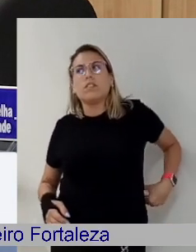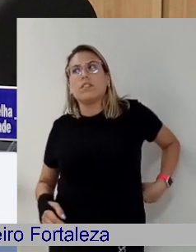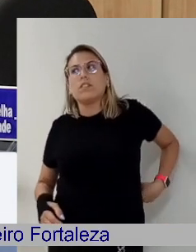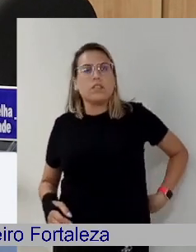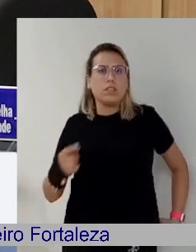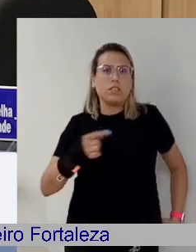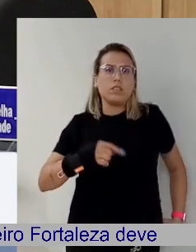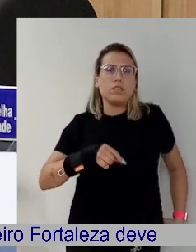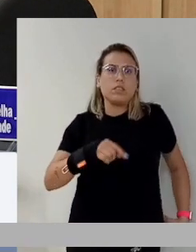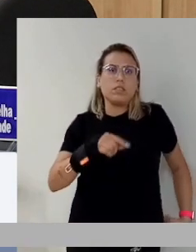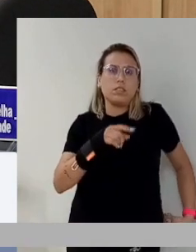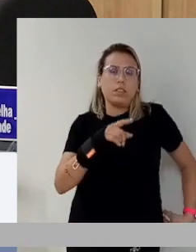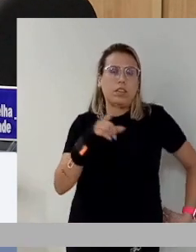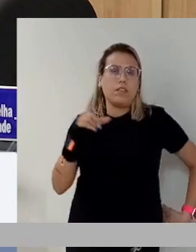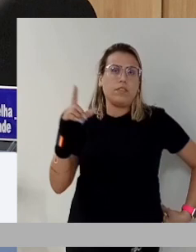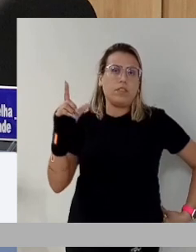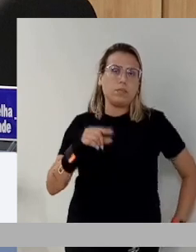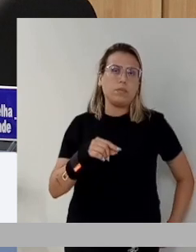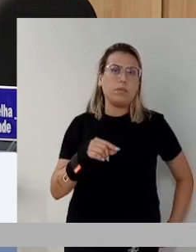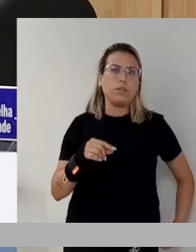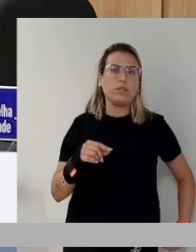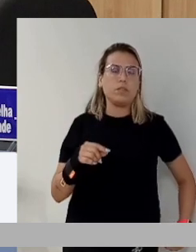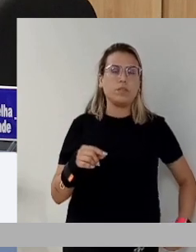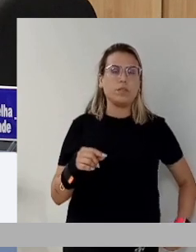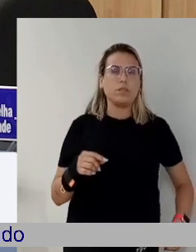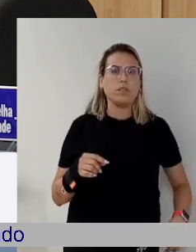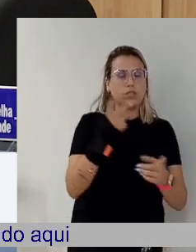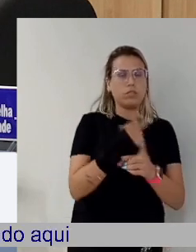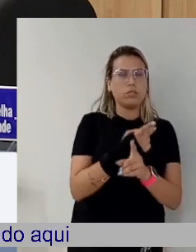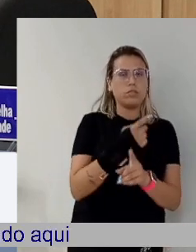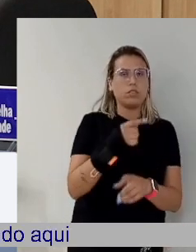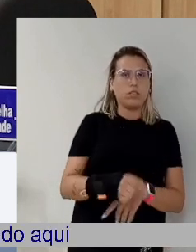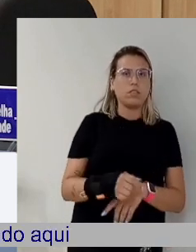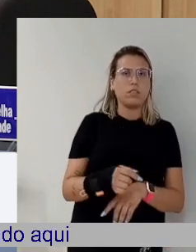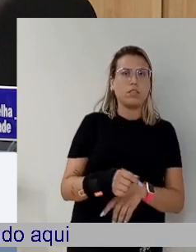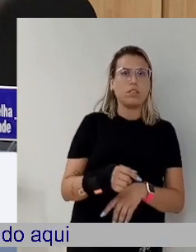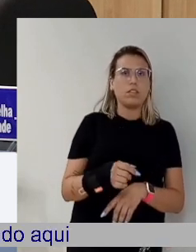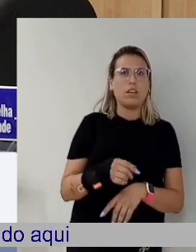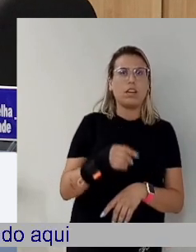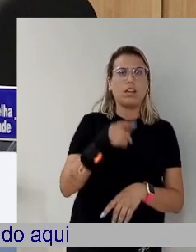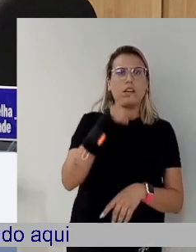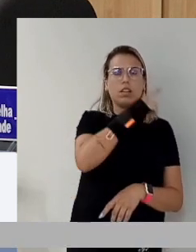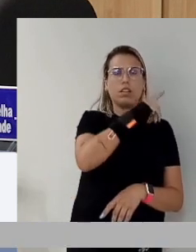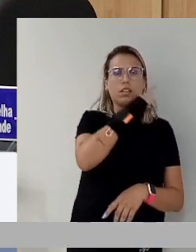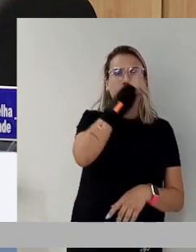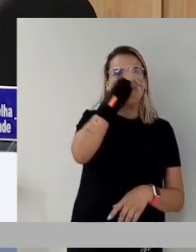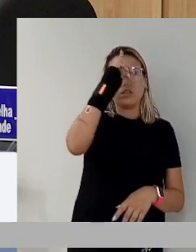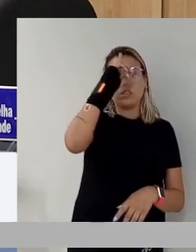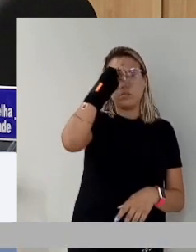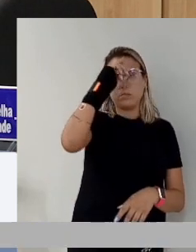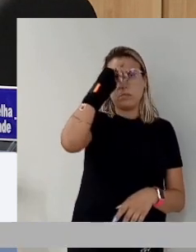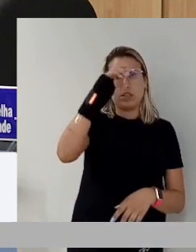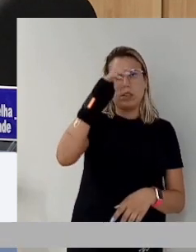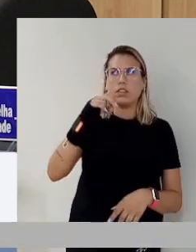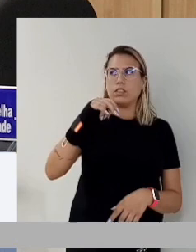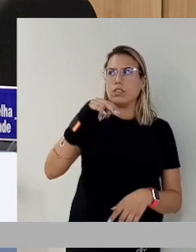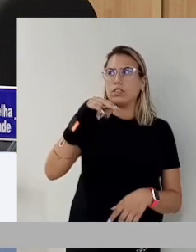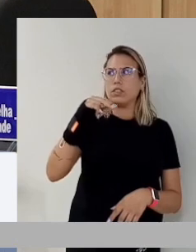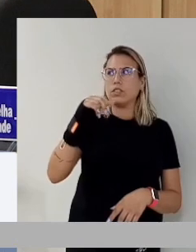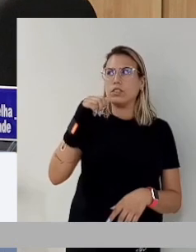demandas devem ter diminuído porque tá sendo realizado aqui é n Celestina colares é ali ol no